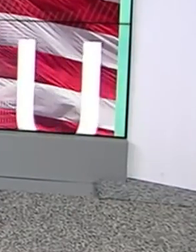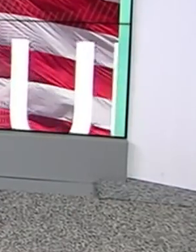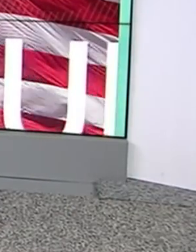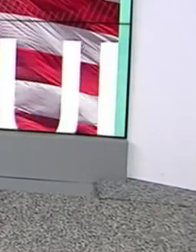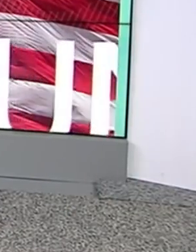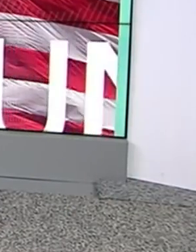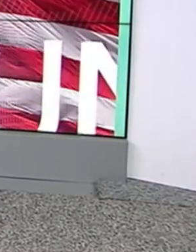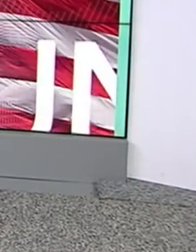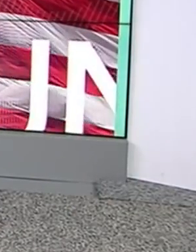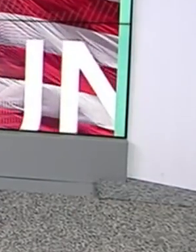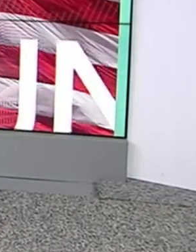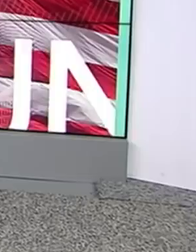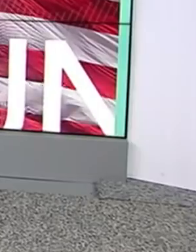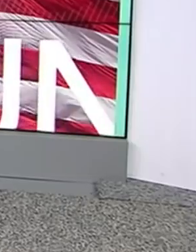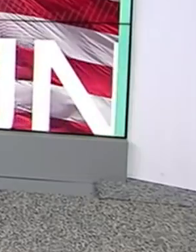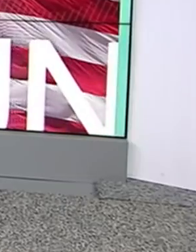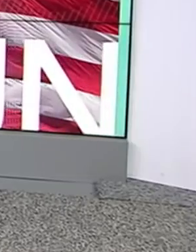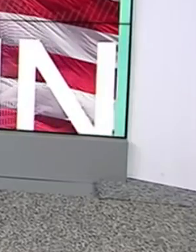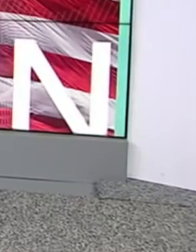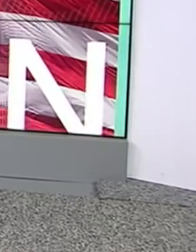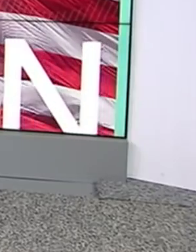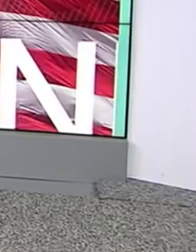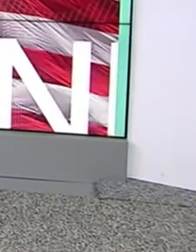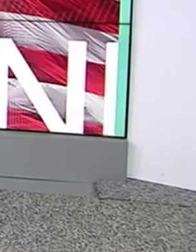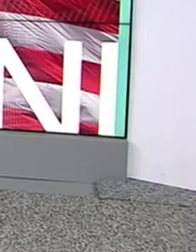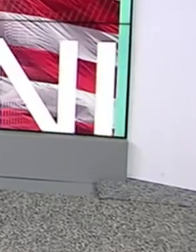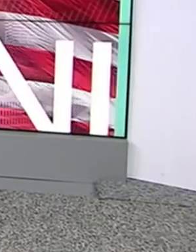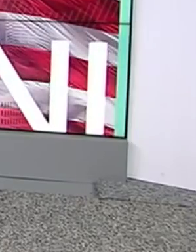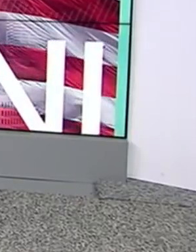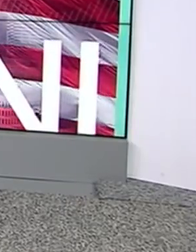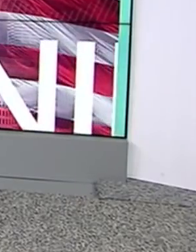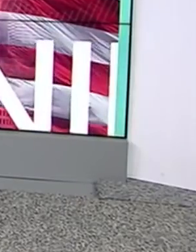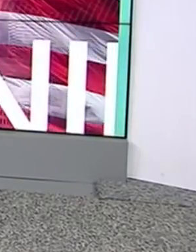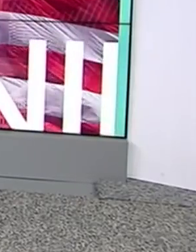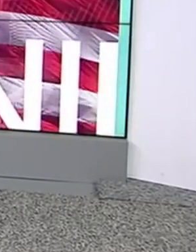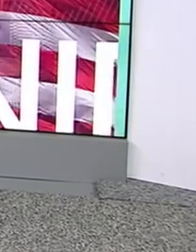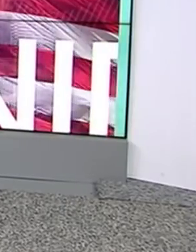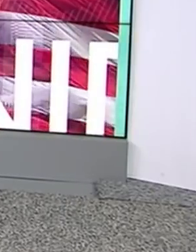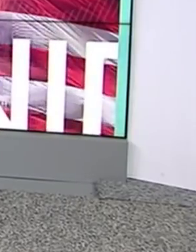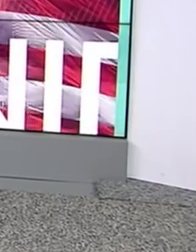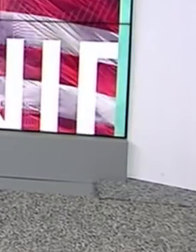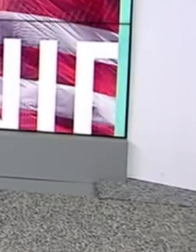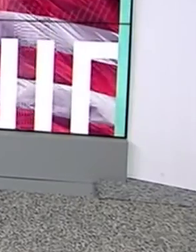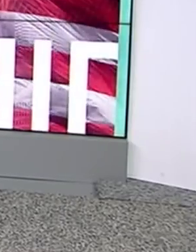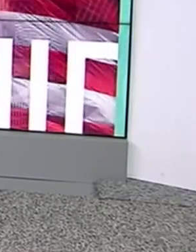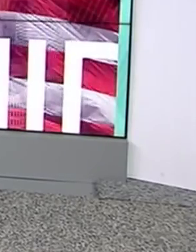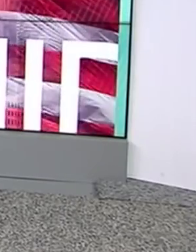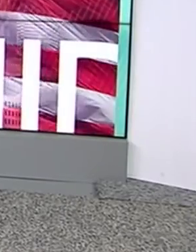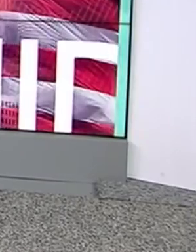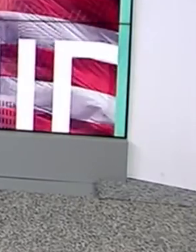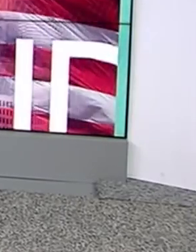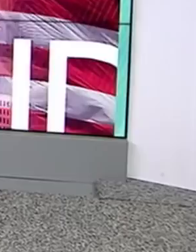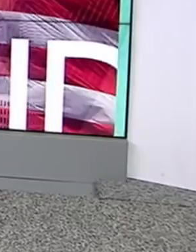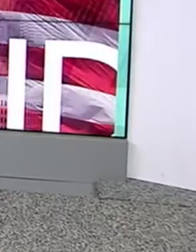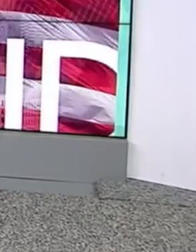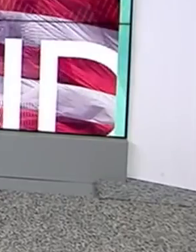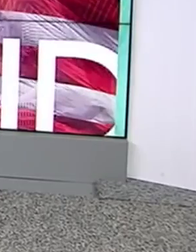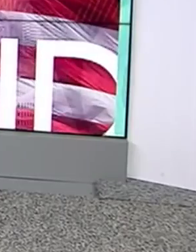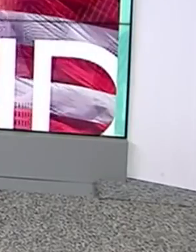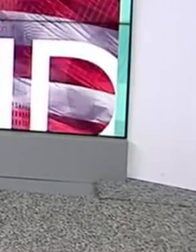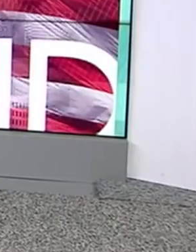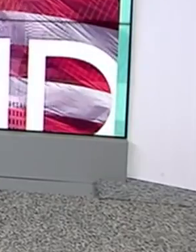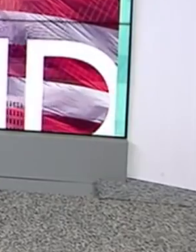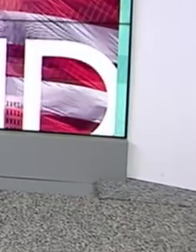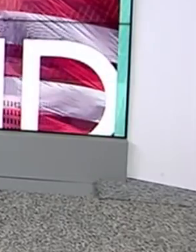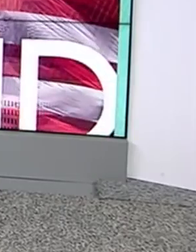nos Estados Unidos, cerimônia em homenagem ao presidente Jair Bolsonaro. Ele foi eleito pela Câmara de Comércio Brasil-Estados Unidos